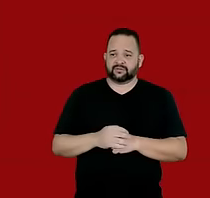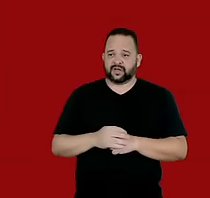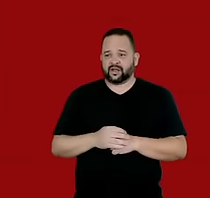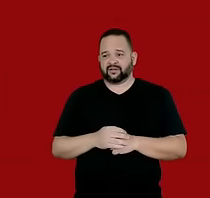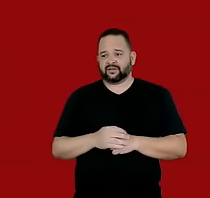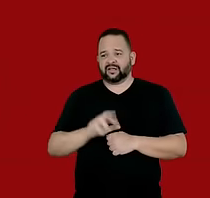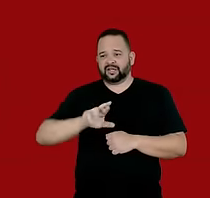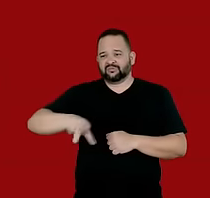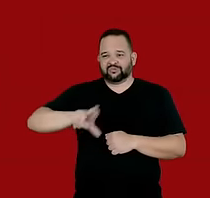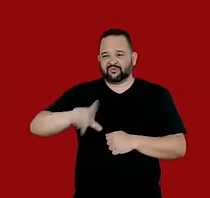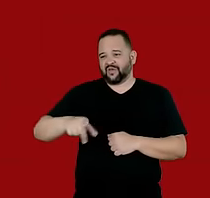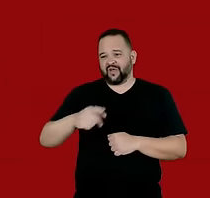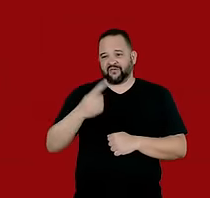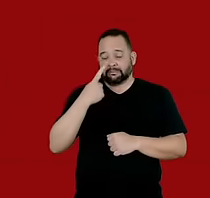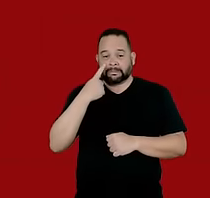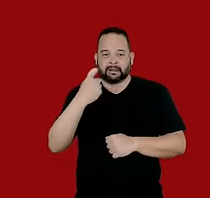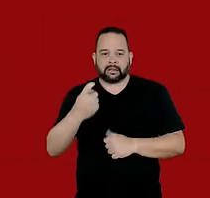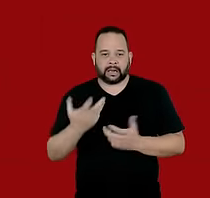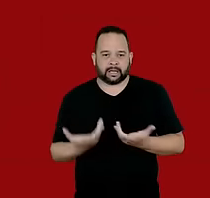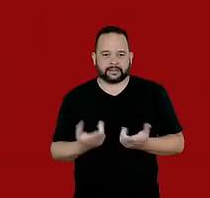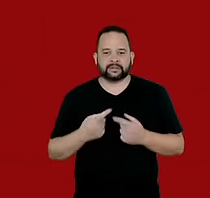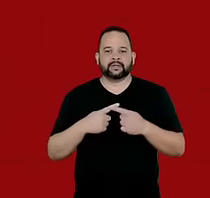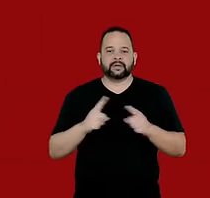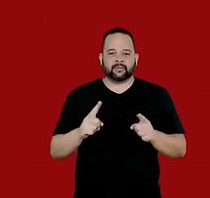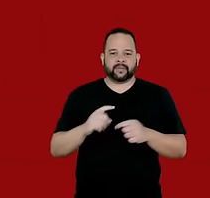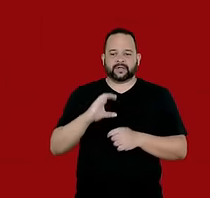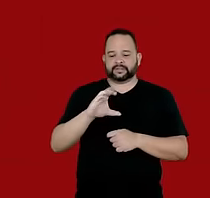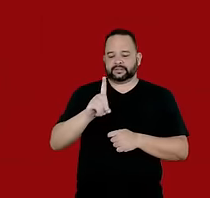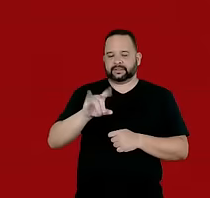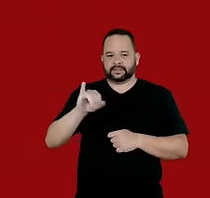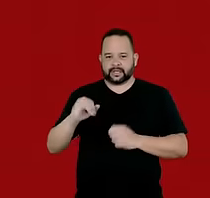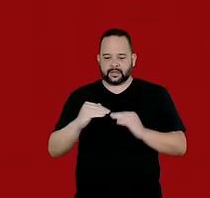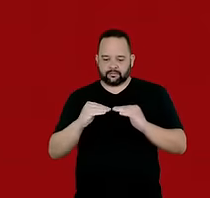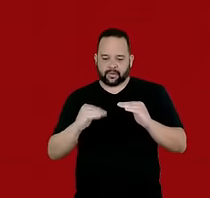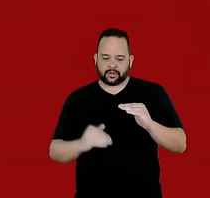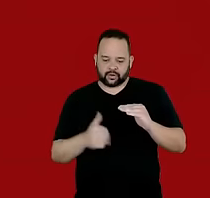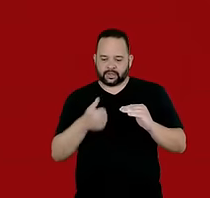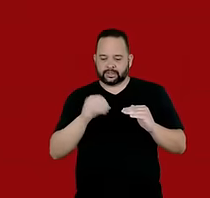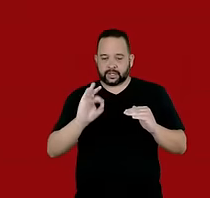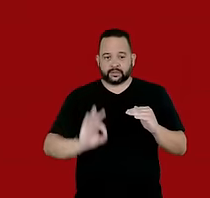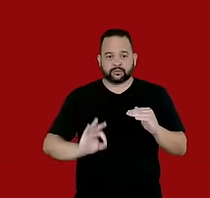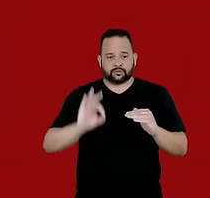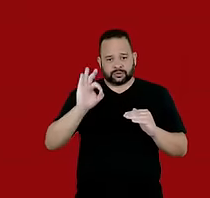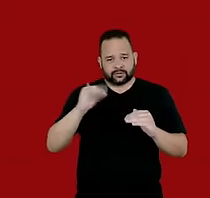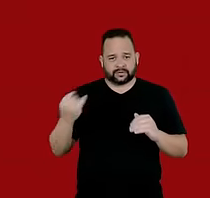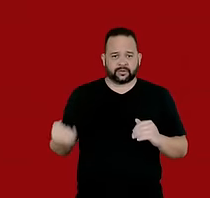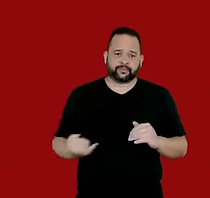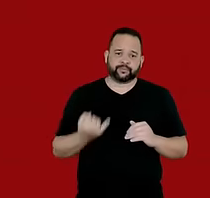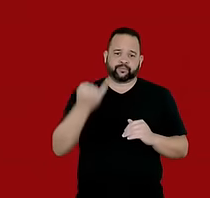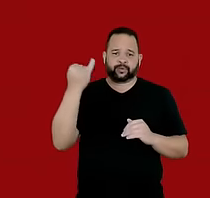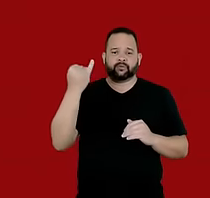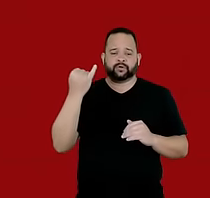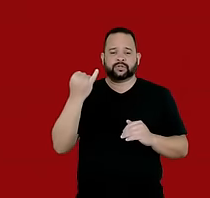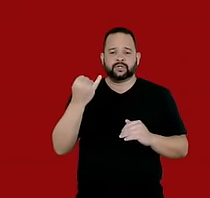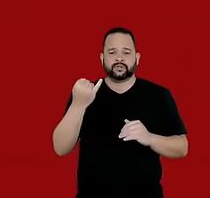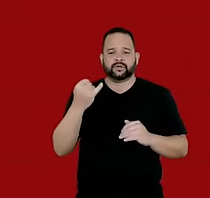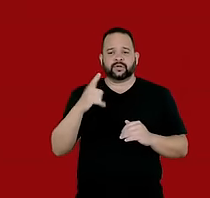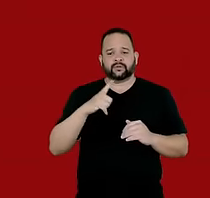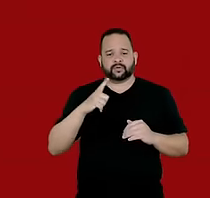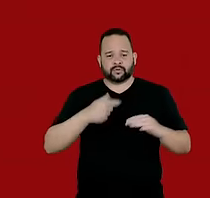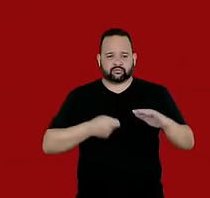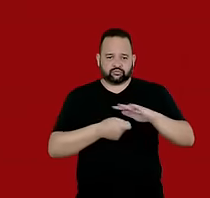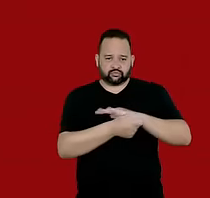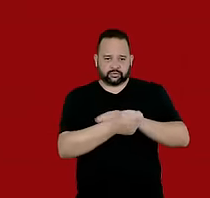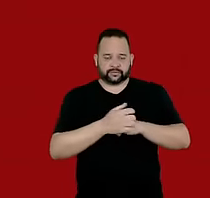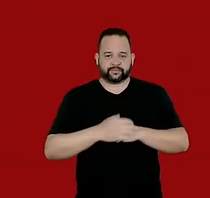correta e vai o CDI para baixo de 10% isso vai cada vez ser um componente importante de agregar valor na carteira do investidor é só para lembrar o